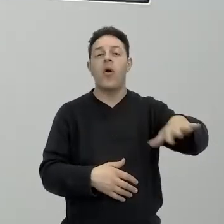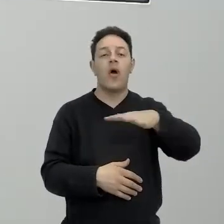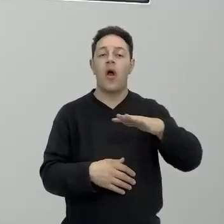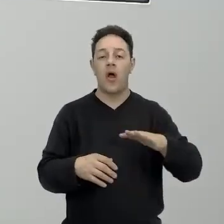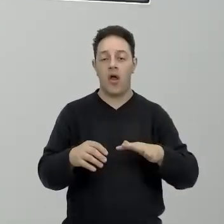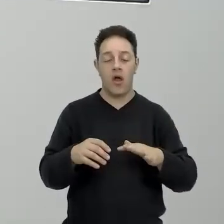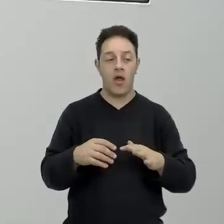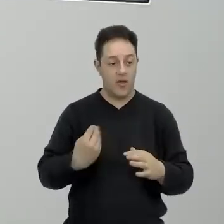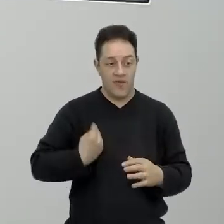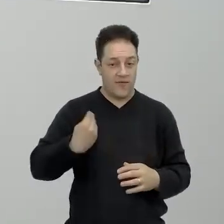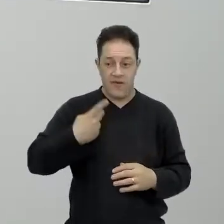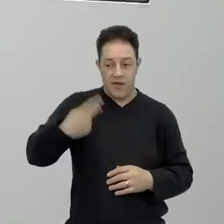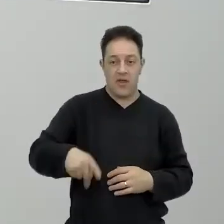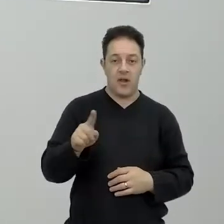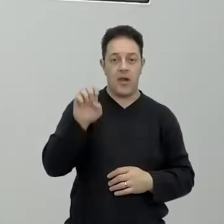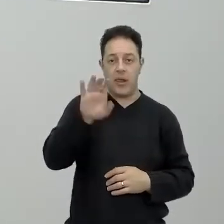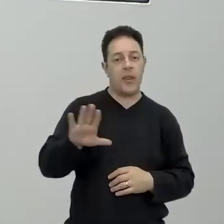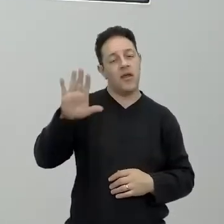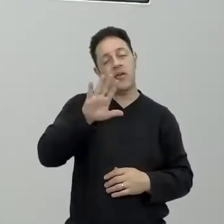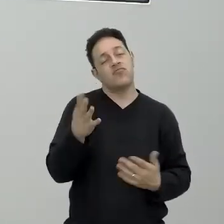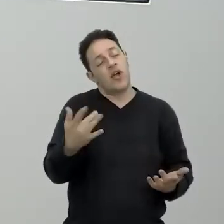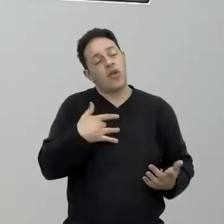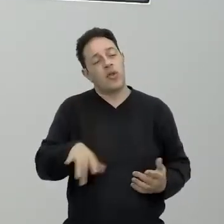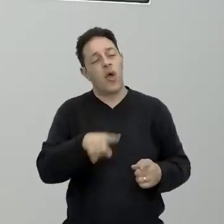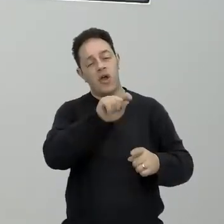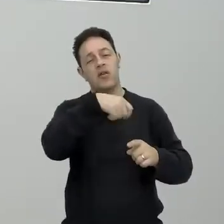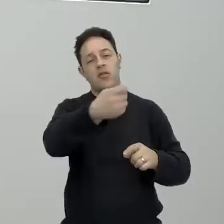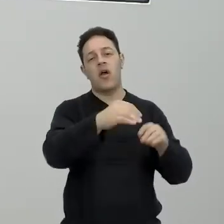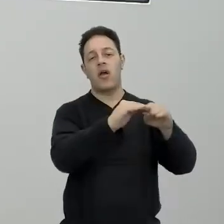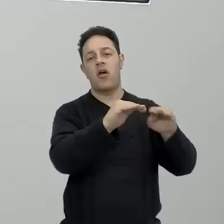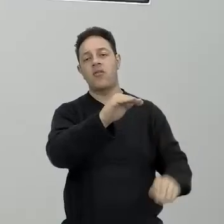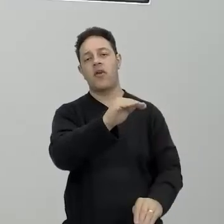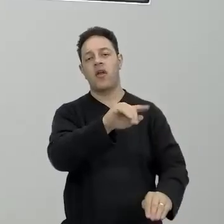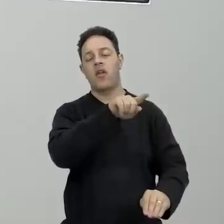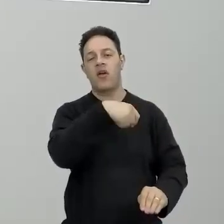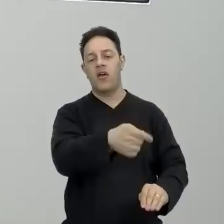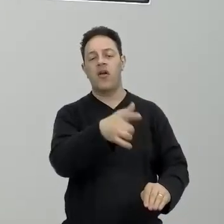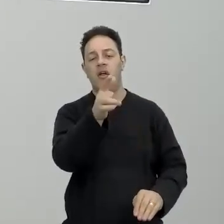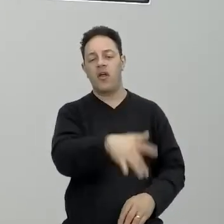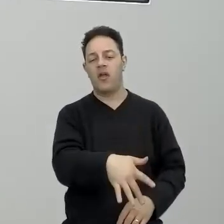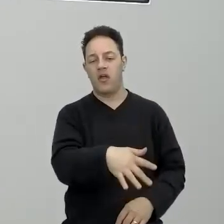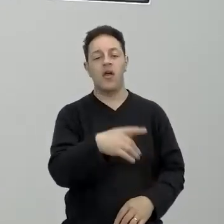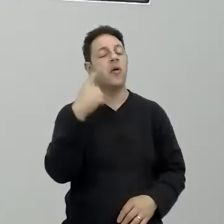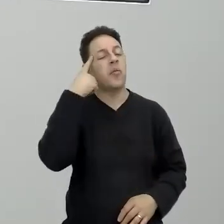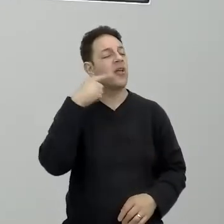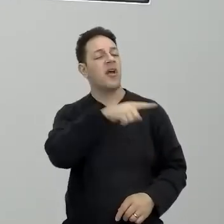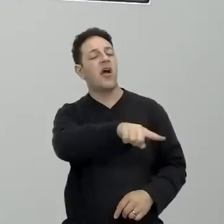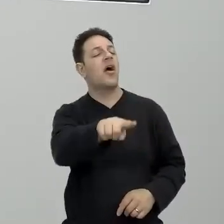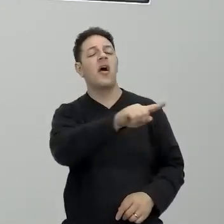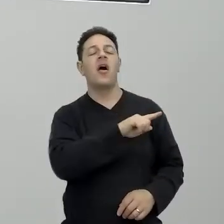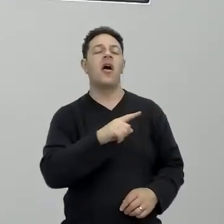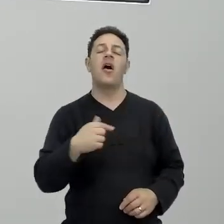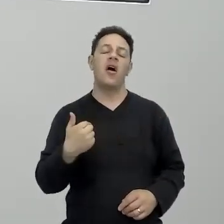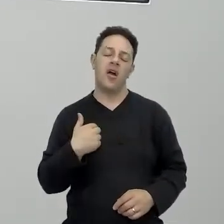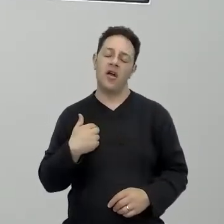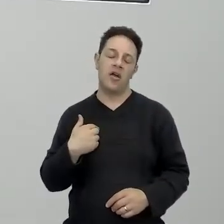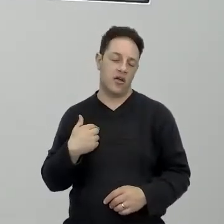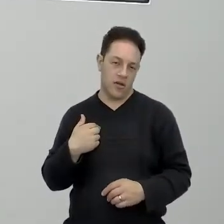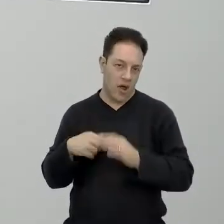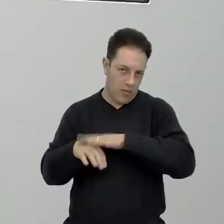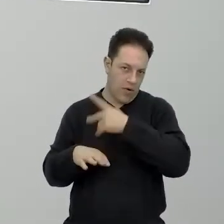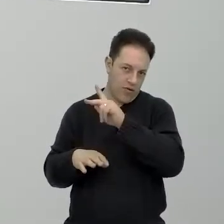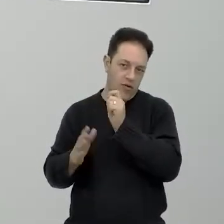europeu, que elas justamente eram pessoas inferiores, ou então raças inferiores, né? Com outras palavras, não essas que eu estou utilizando,